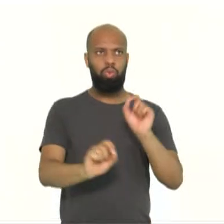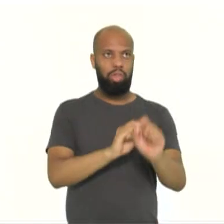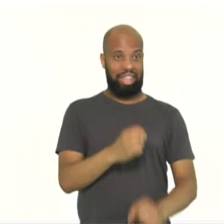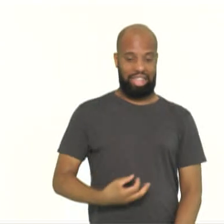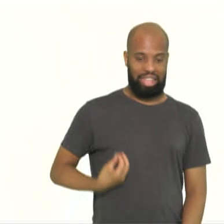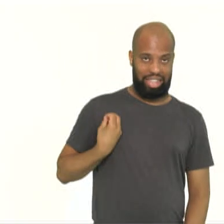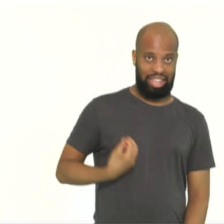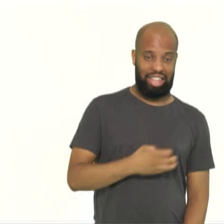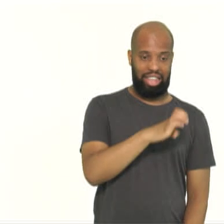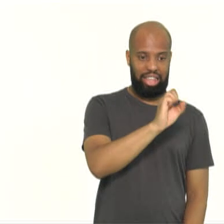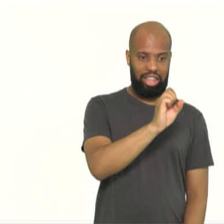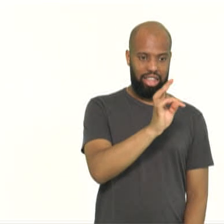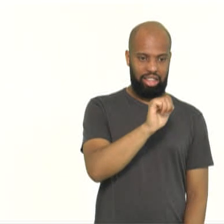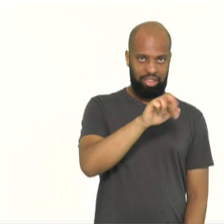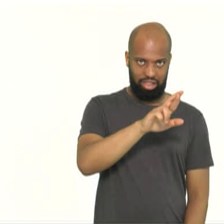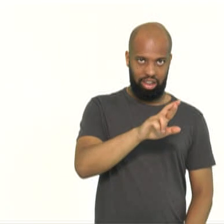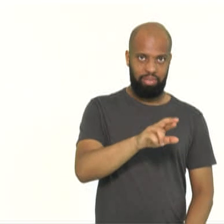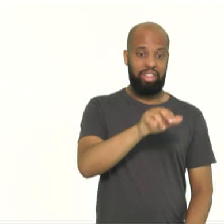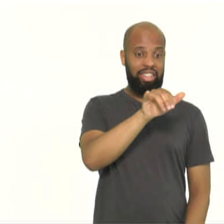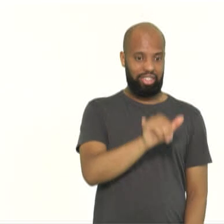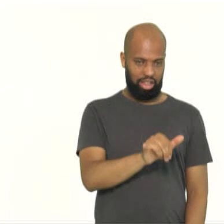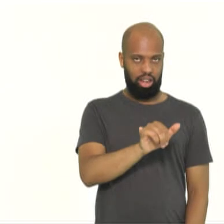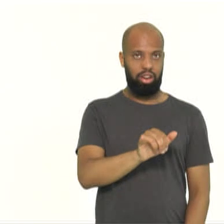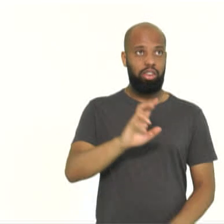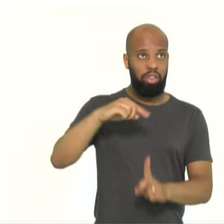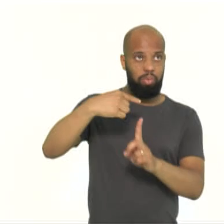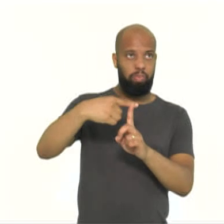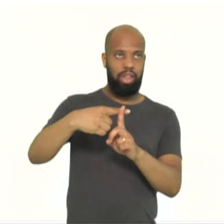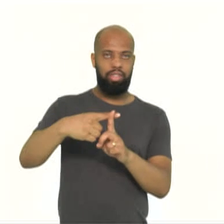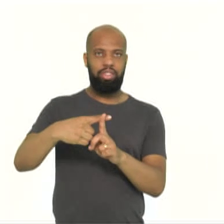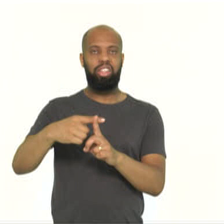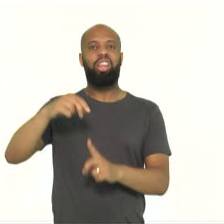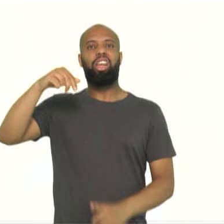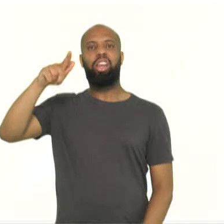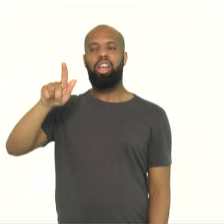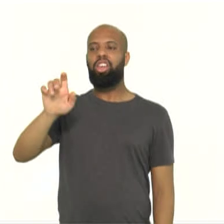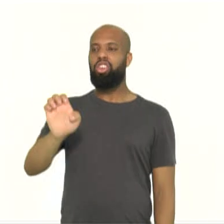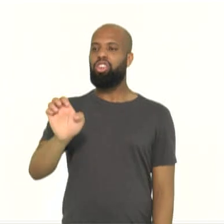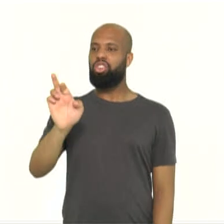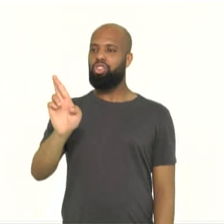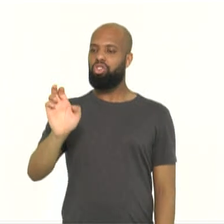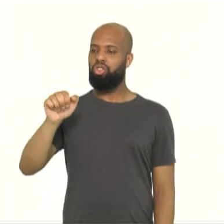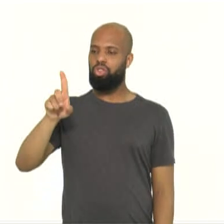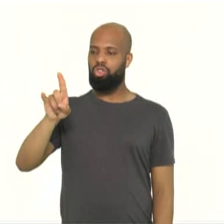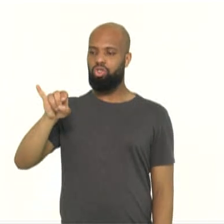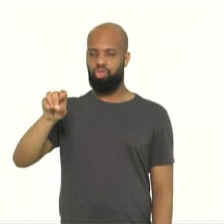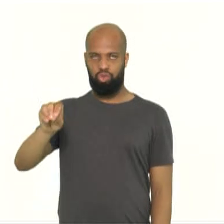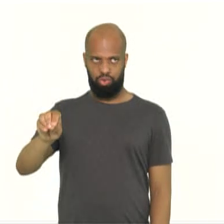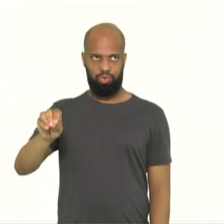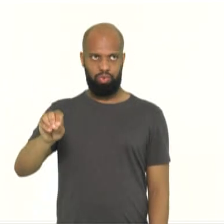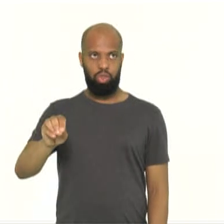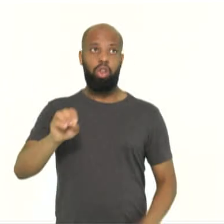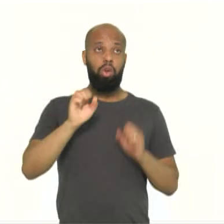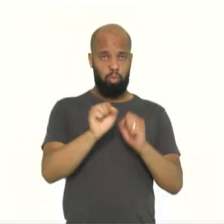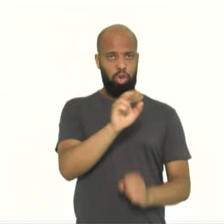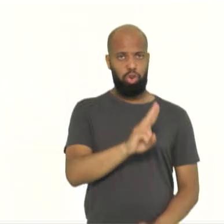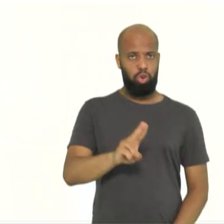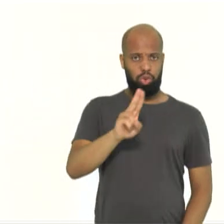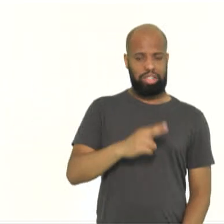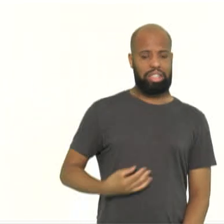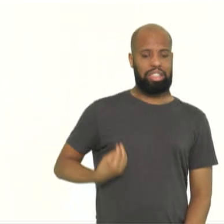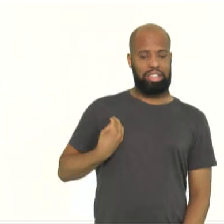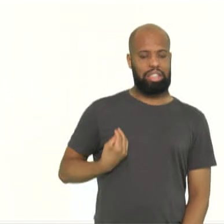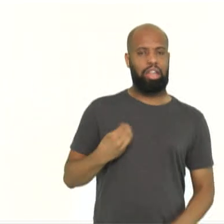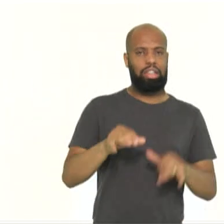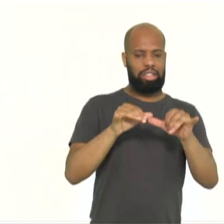nós temos aqui o verbo estar, em primeiro lugar, que nós vamos utilizar. Ele pode ser utilizado em outros tempos. Aqui